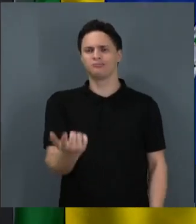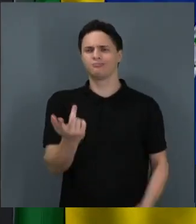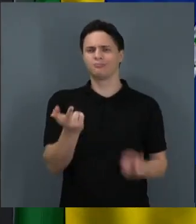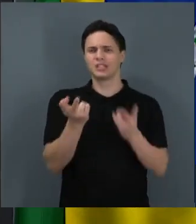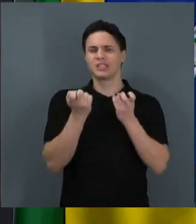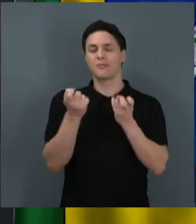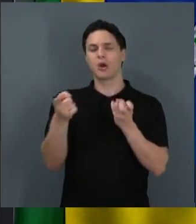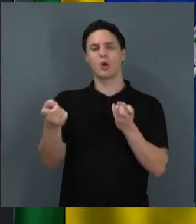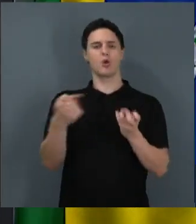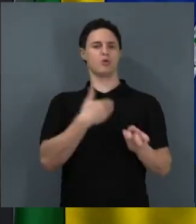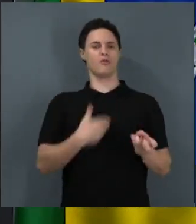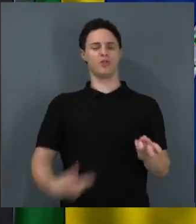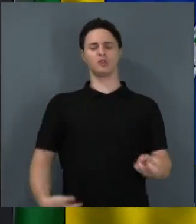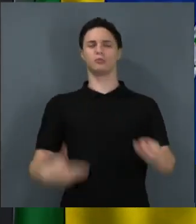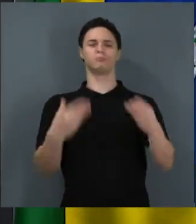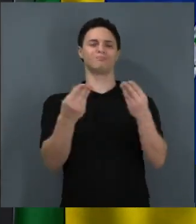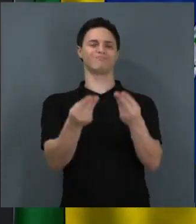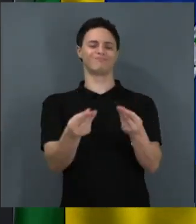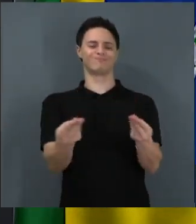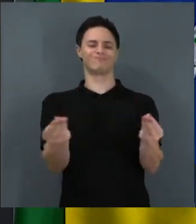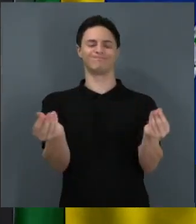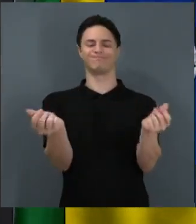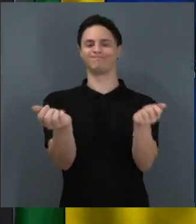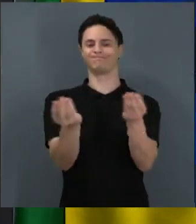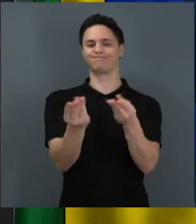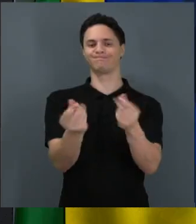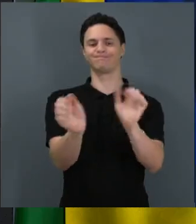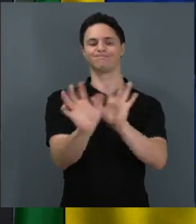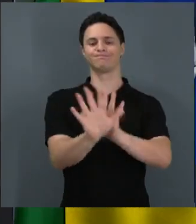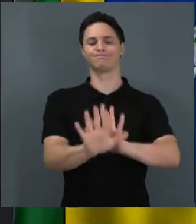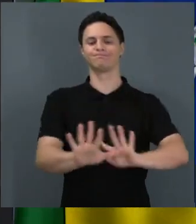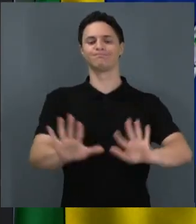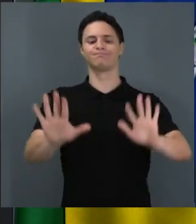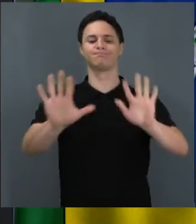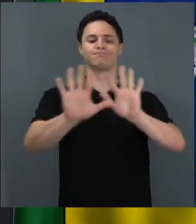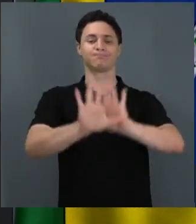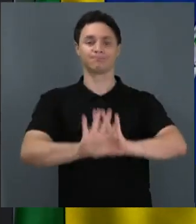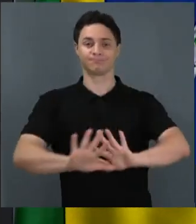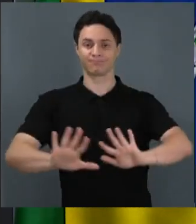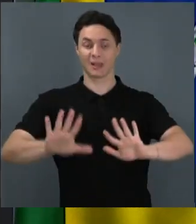que o governo coloca debaixo do tapete o elefante. Se você